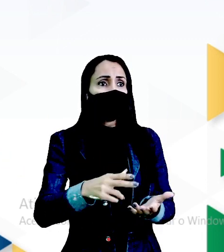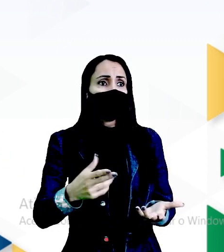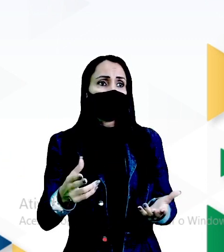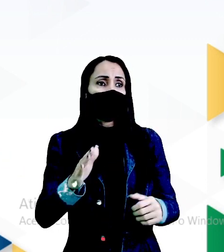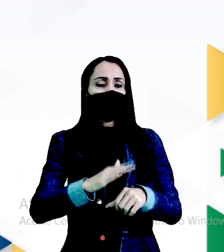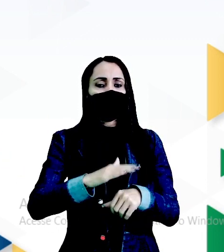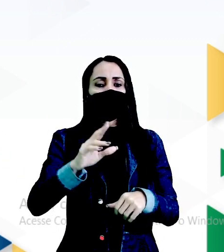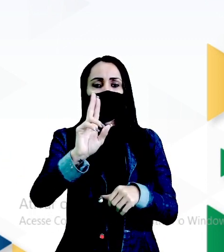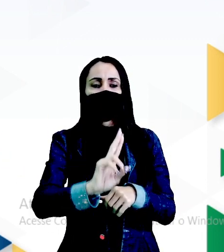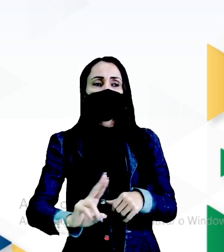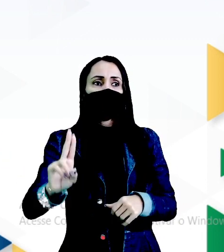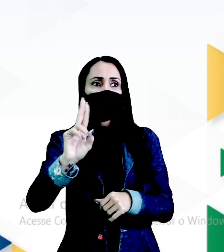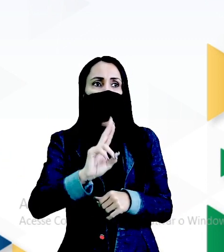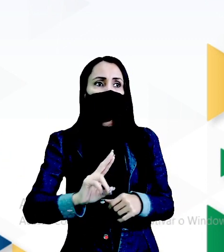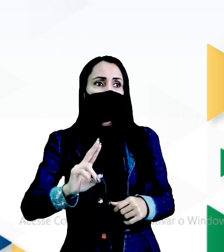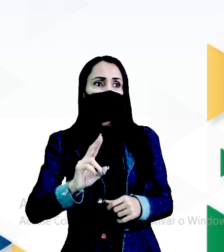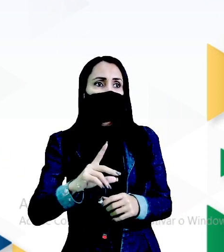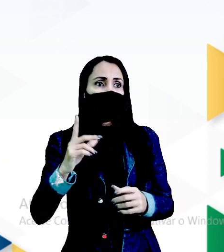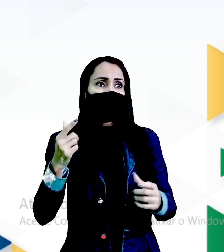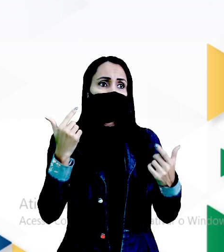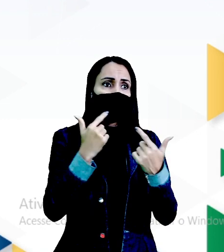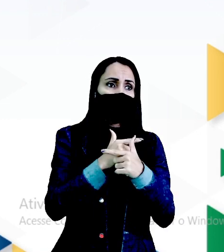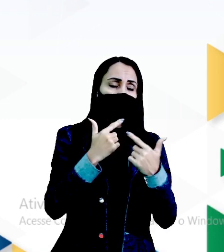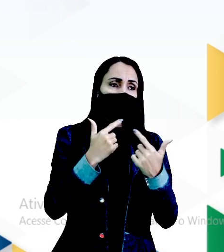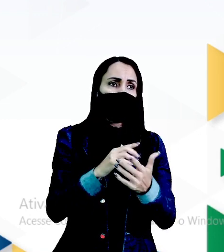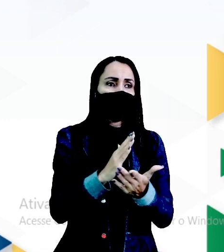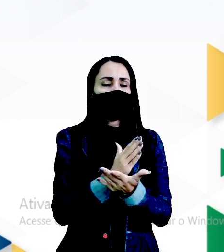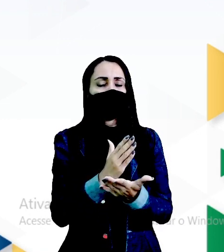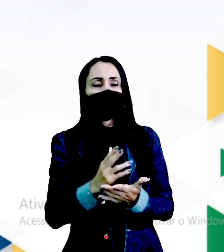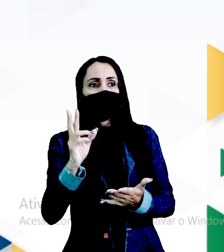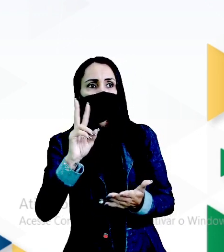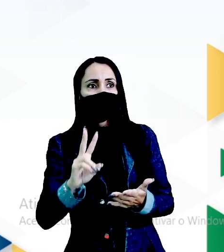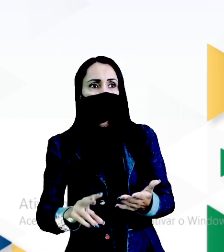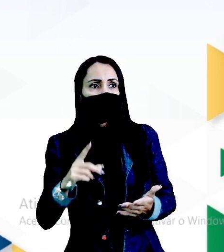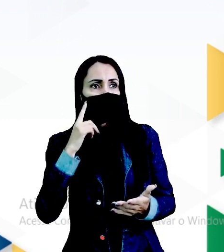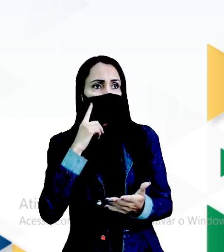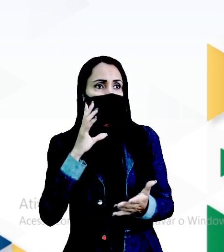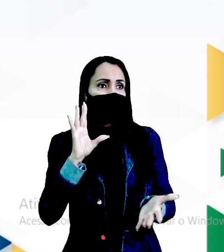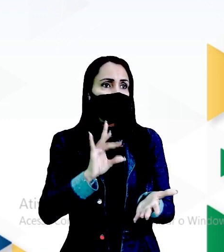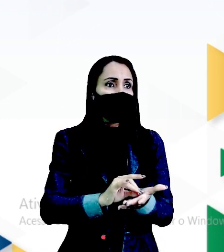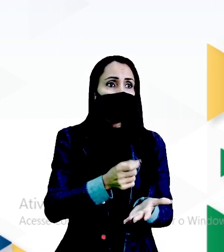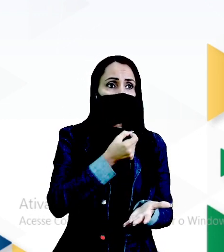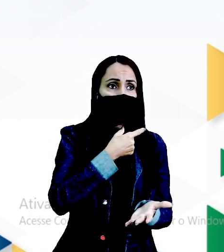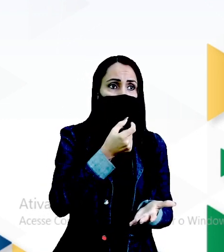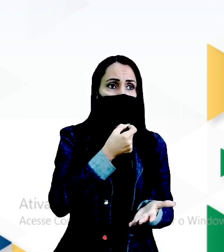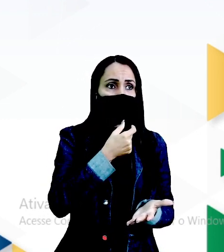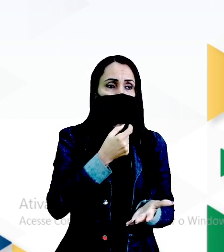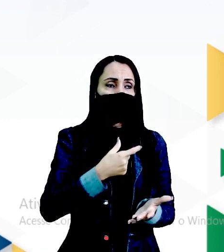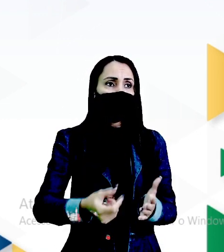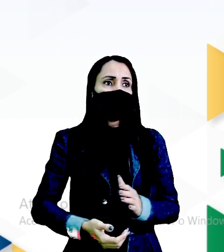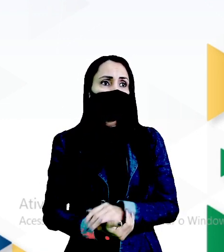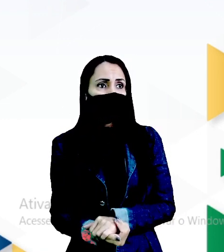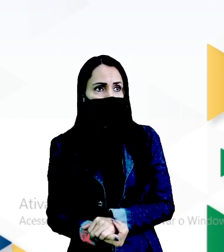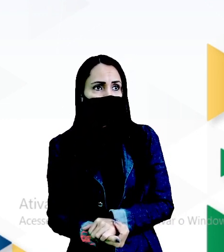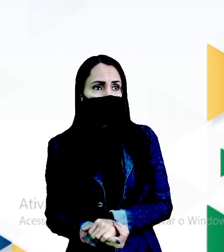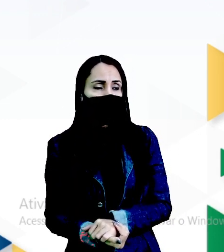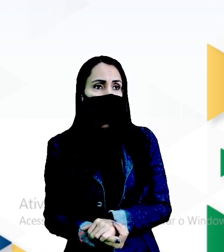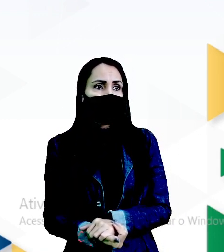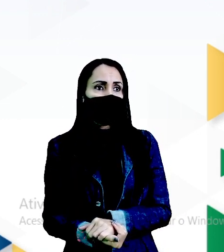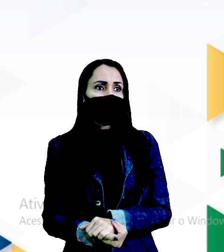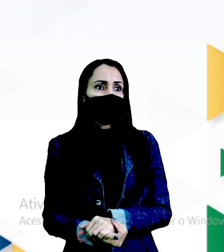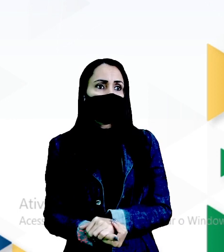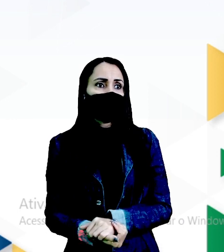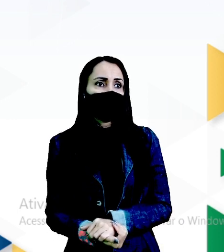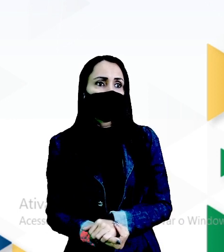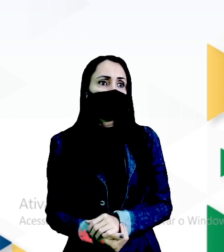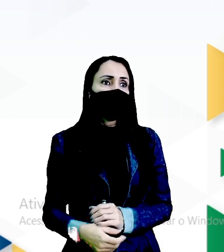utilizados para se produzir humor, que muitas vezes dá sentido à piada. Continuamos a nossa viagem,